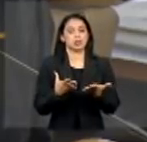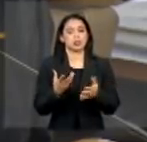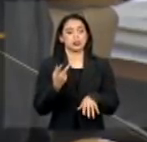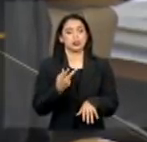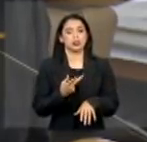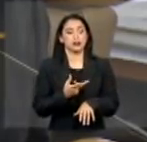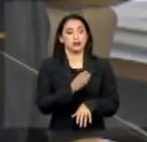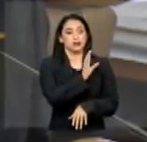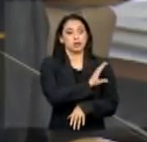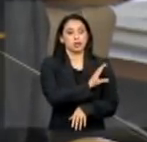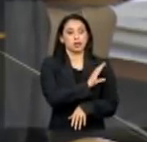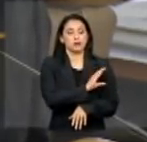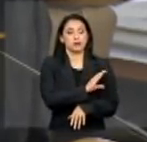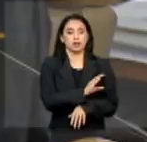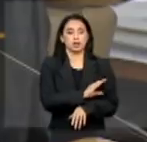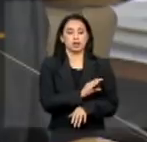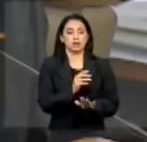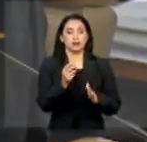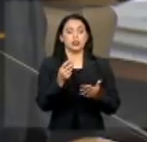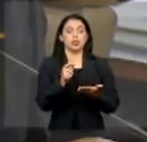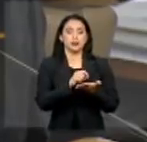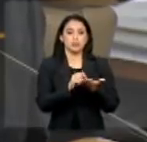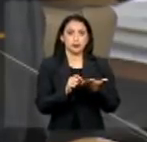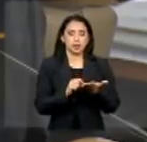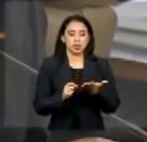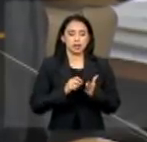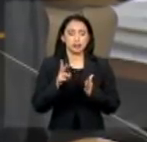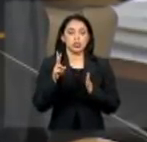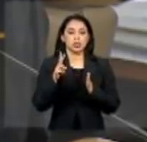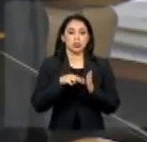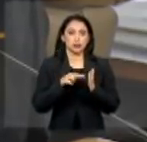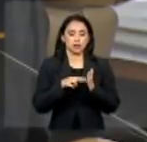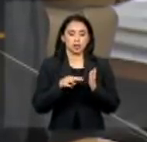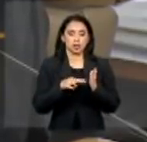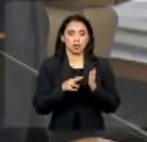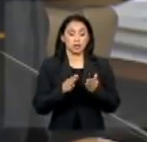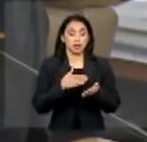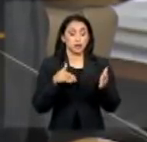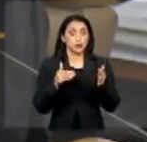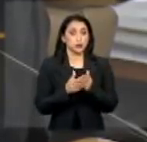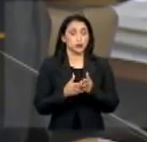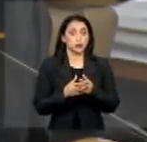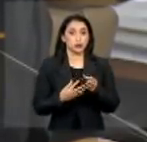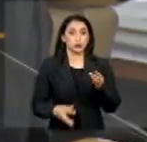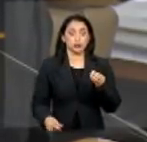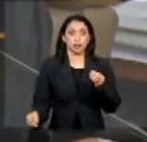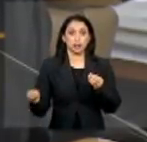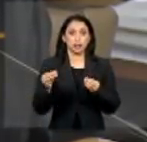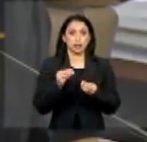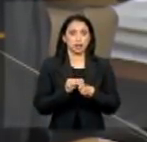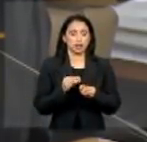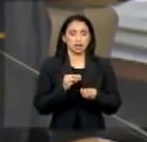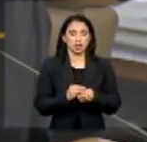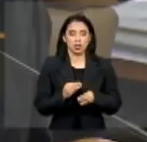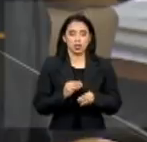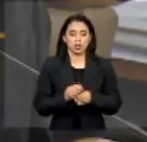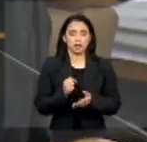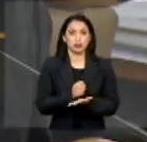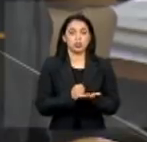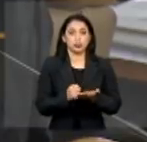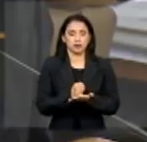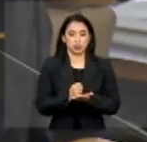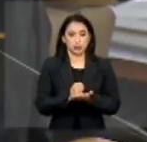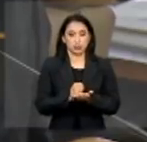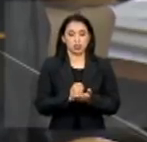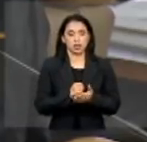prescrição normativa que a tudo se a moda ao tradicional mente estabelecido essa suprema corte